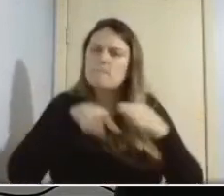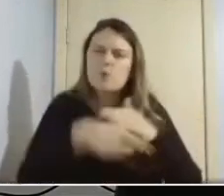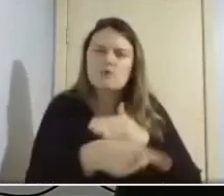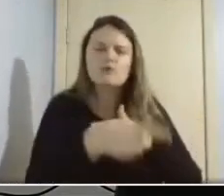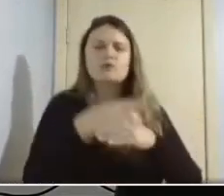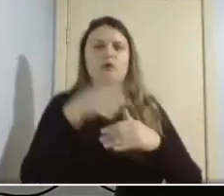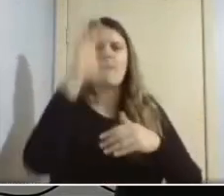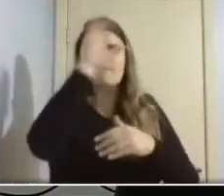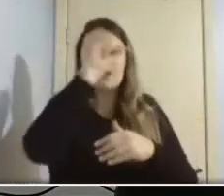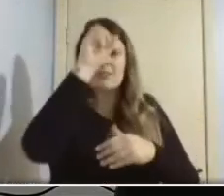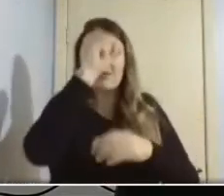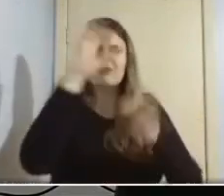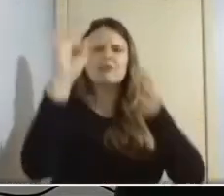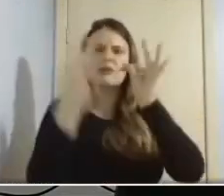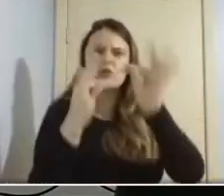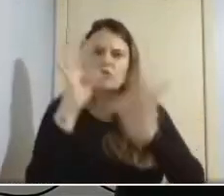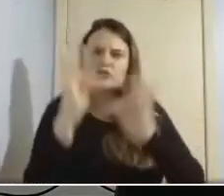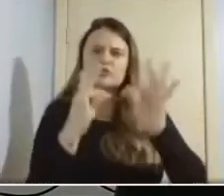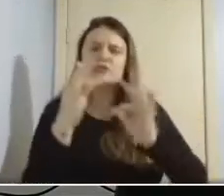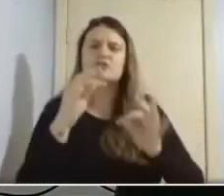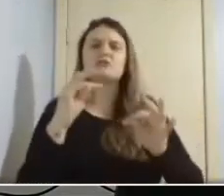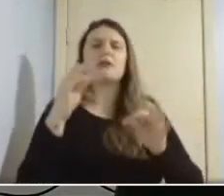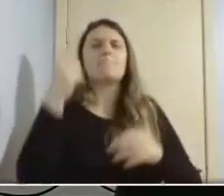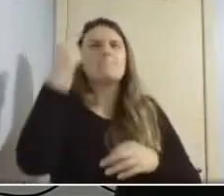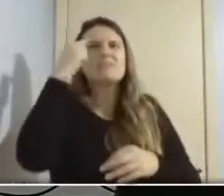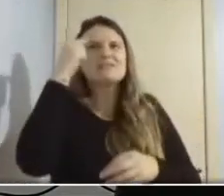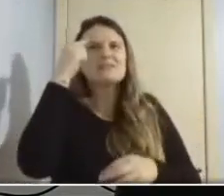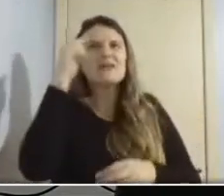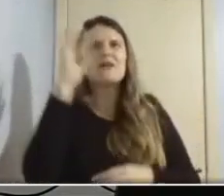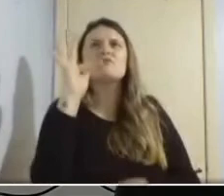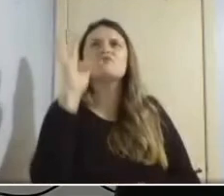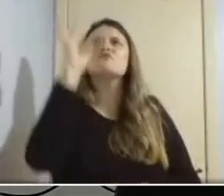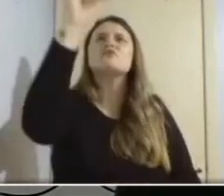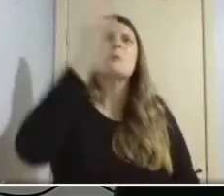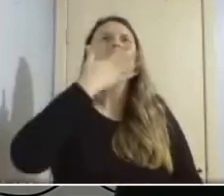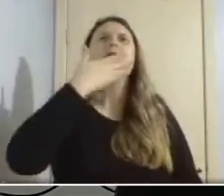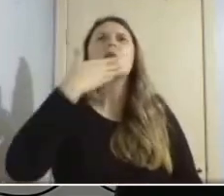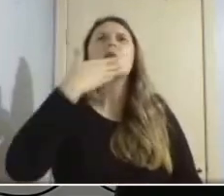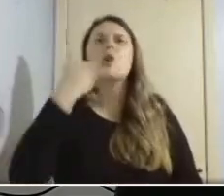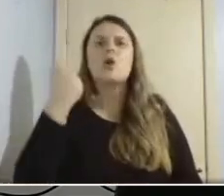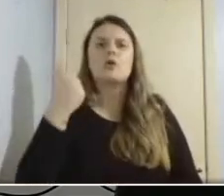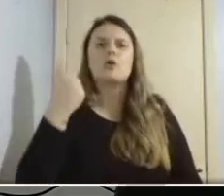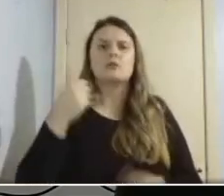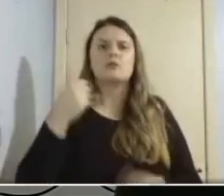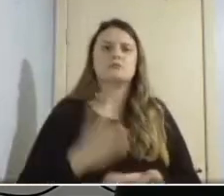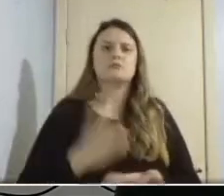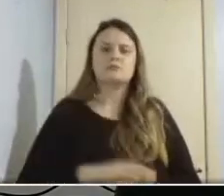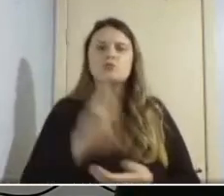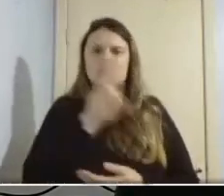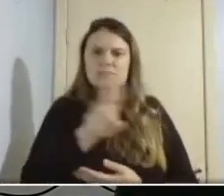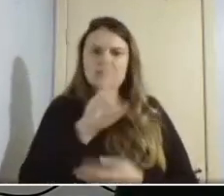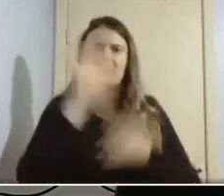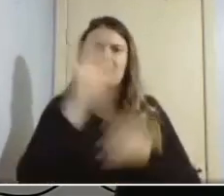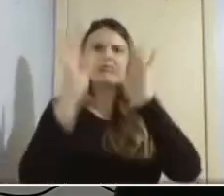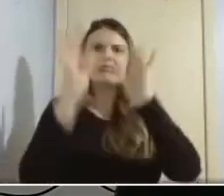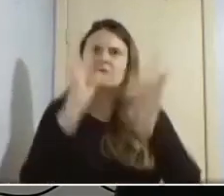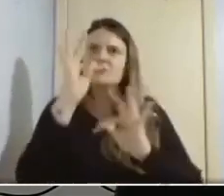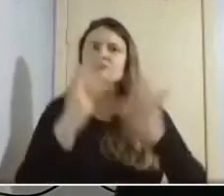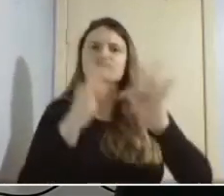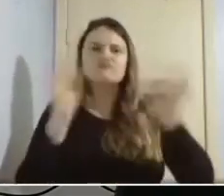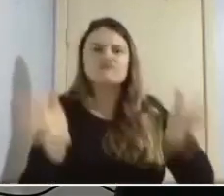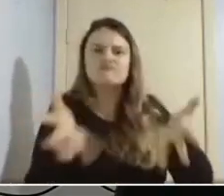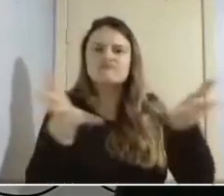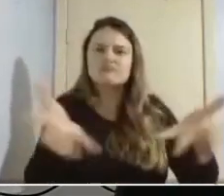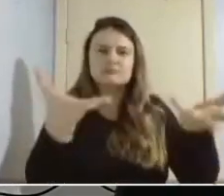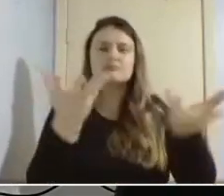um novo momento, a pensar no futuro, e a tecnologia por trás disso. Então, é importante a